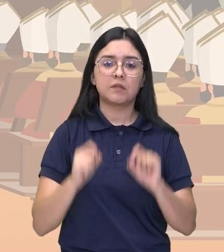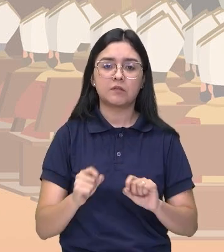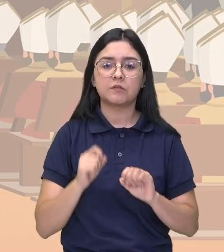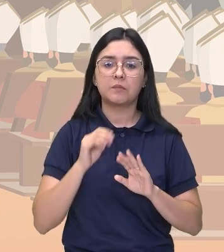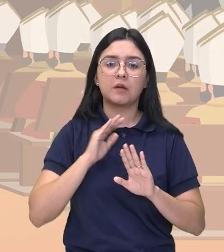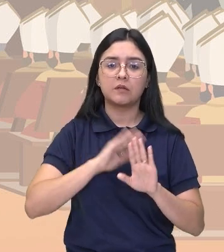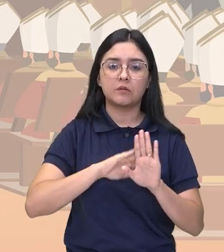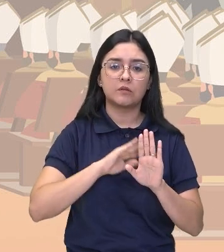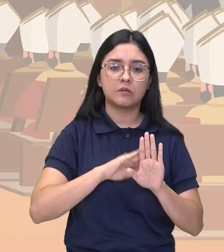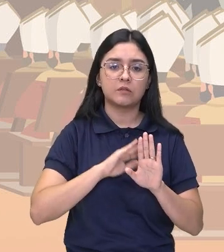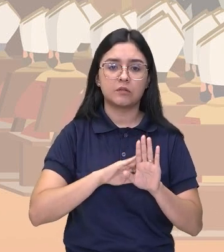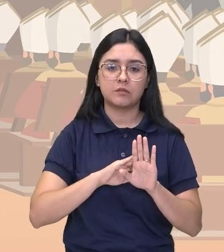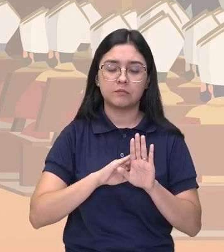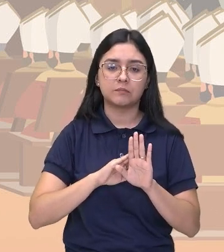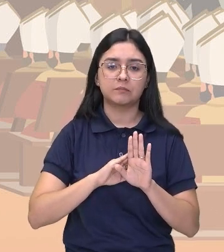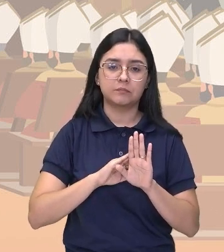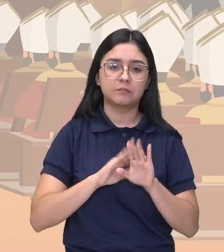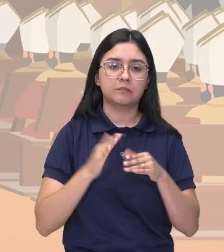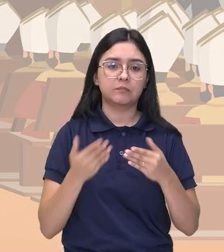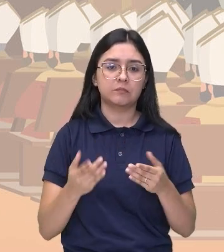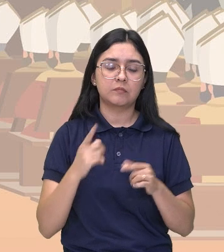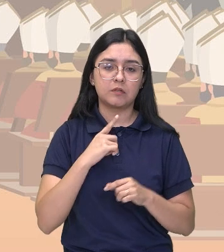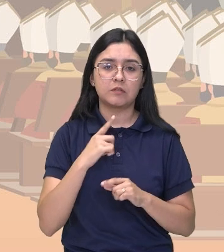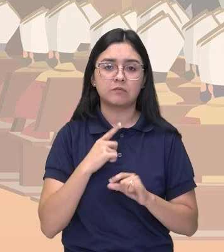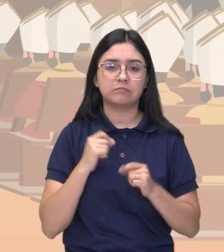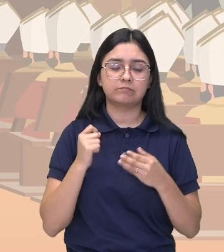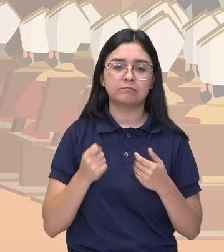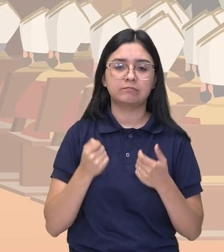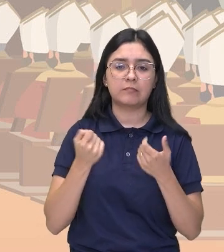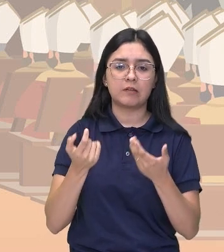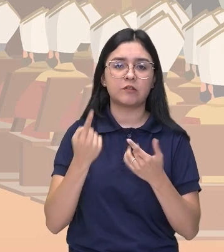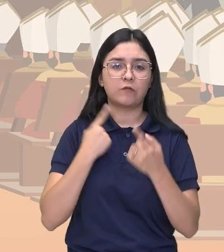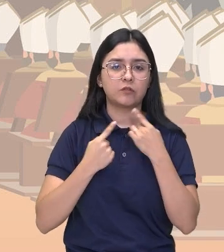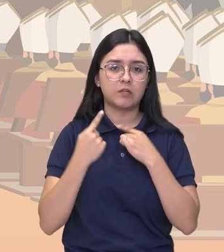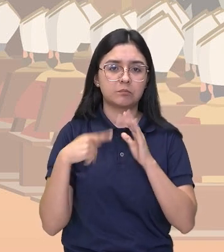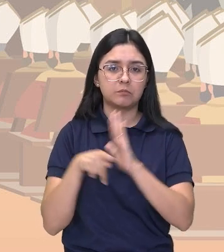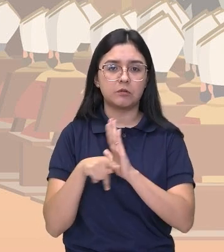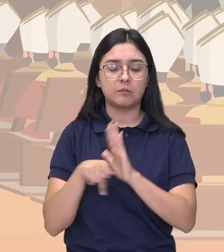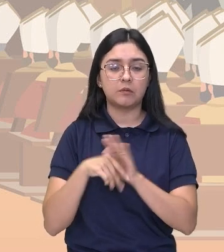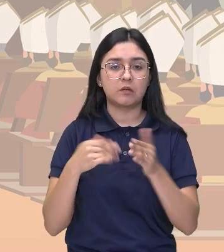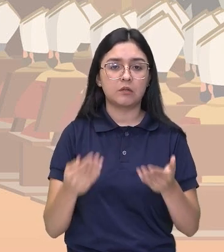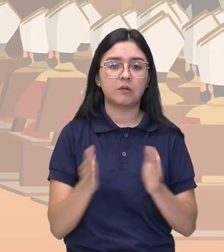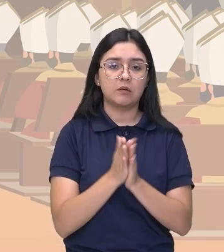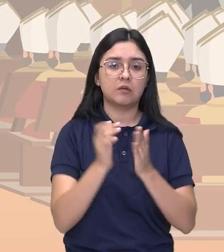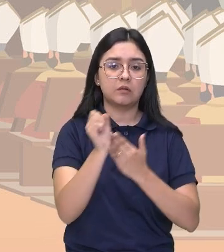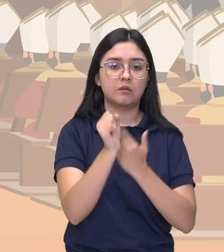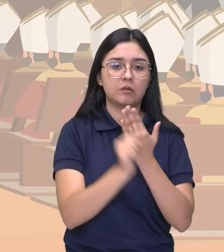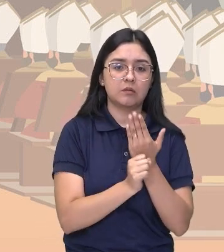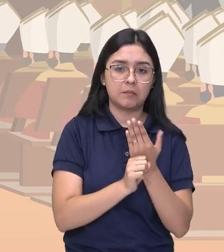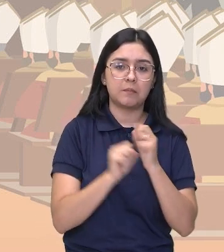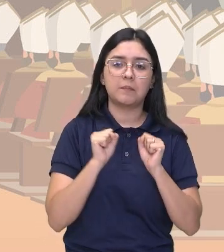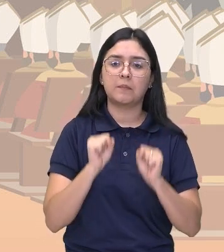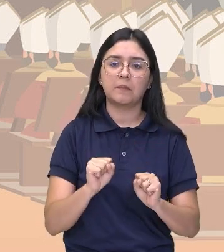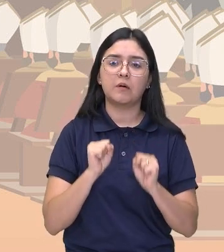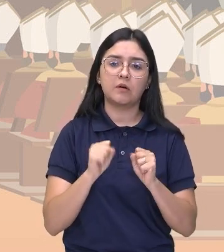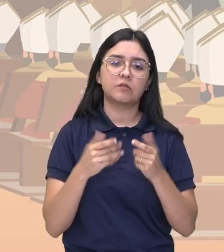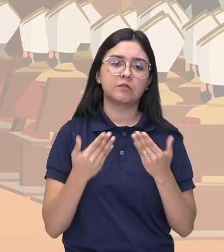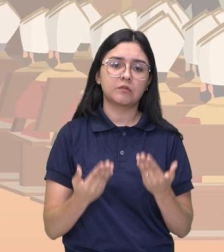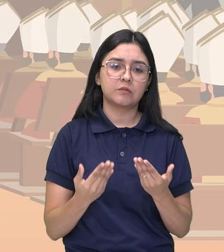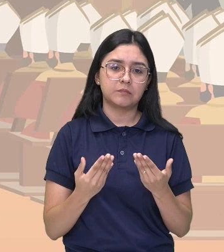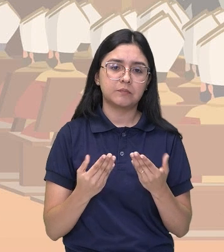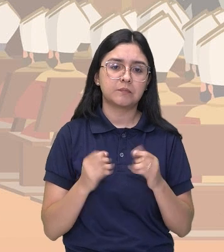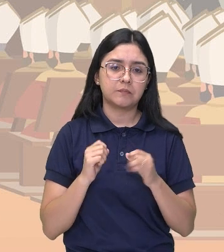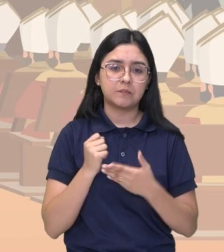que pudesse aplacar os seus anseios, naquele momento, então, a reforma protestante pôde florescer e